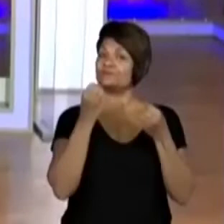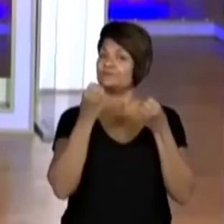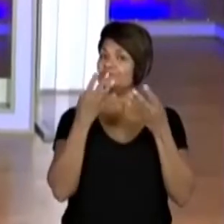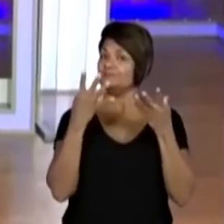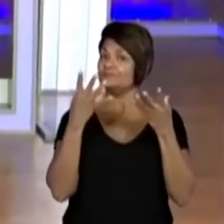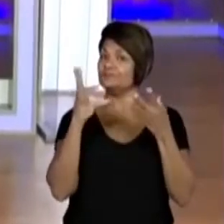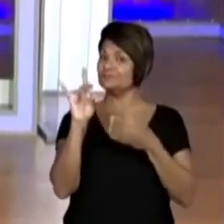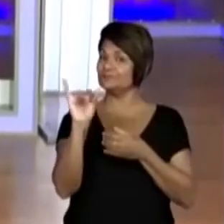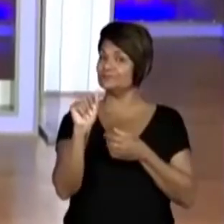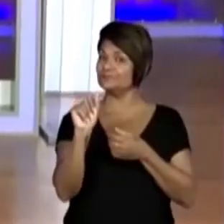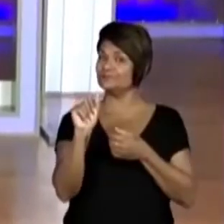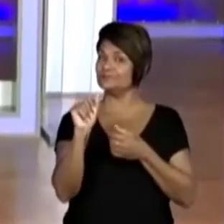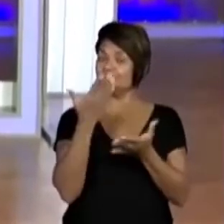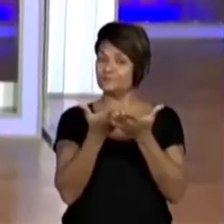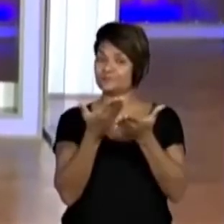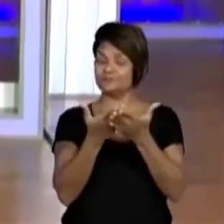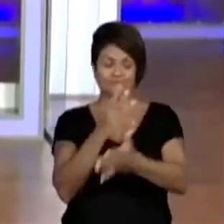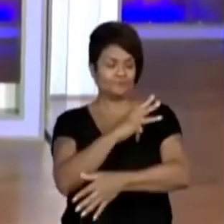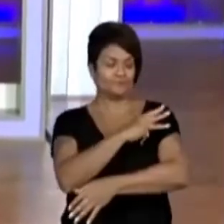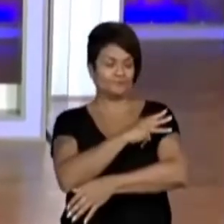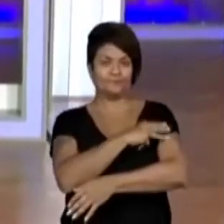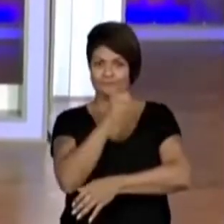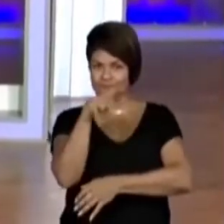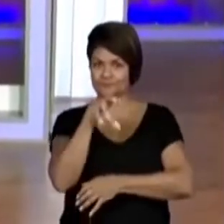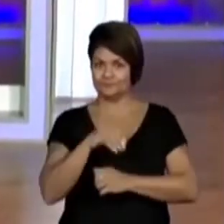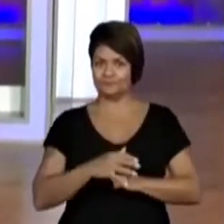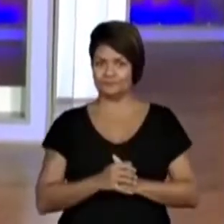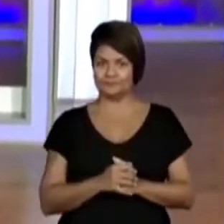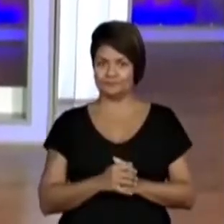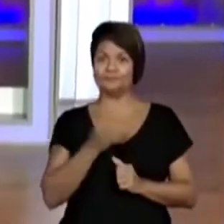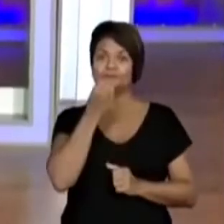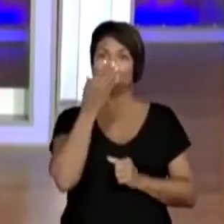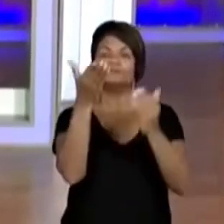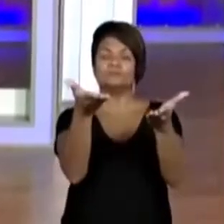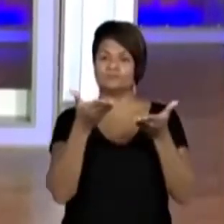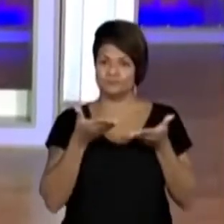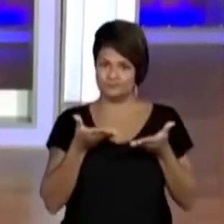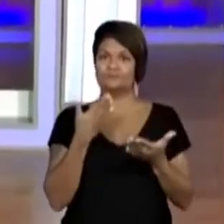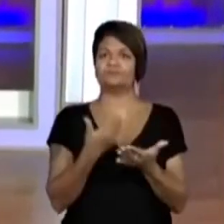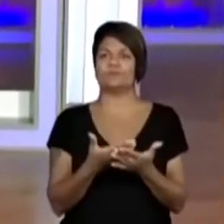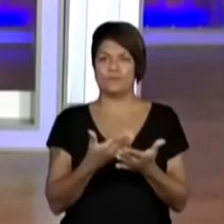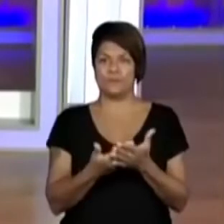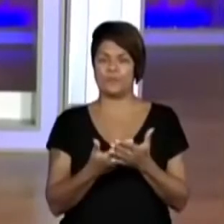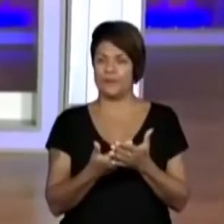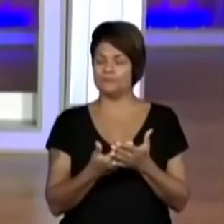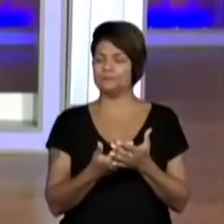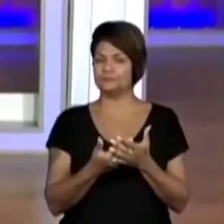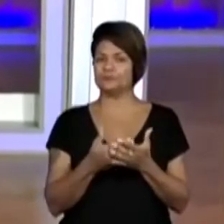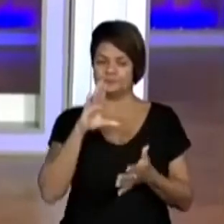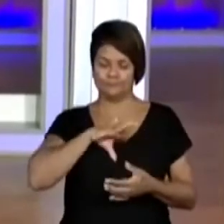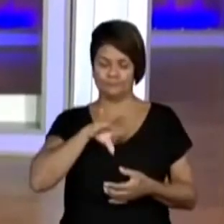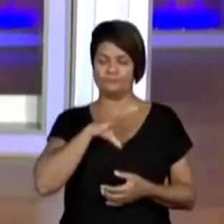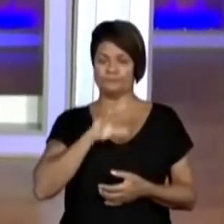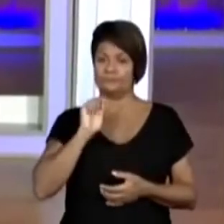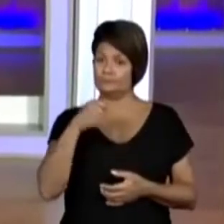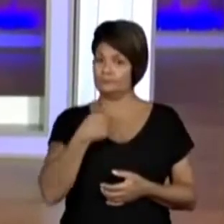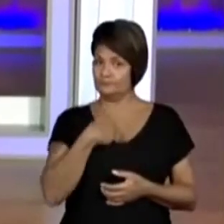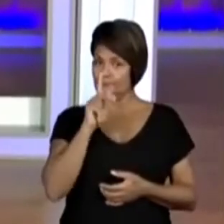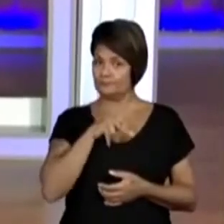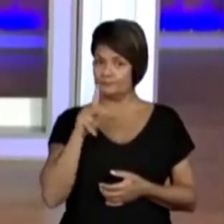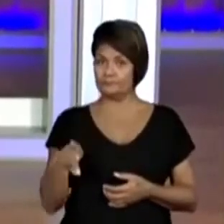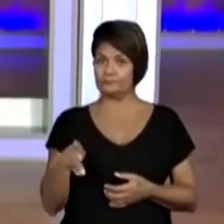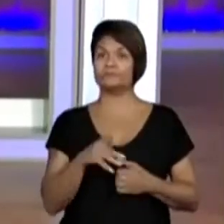Bom dia, estudante do terceiro ano. Seja bem-vindo a essa aula de língua portuguesa. Sou o professor Joelson e